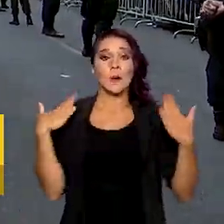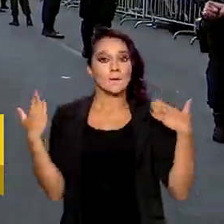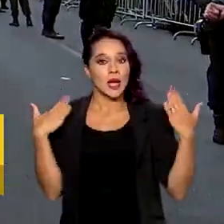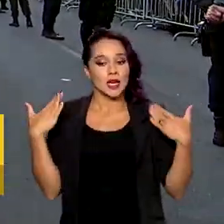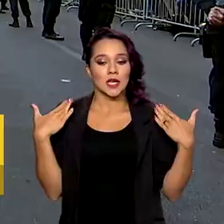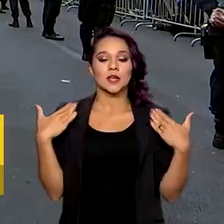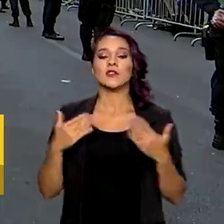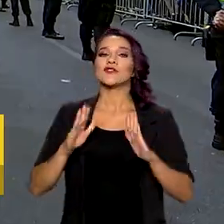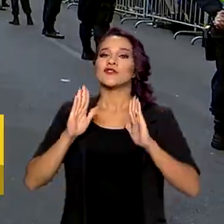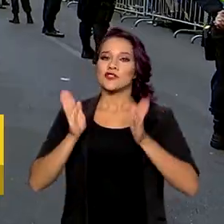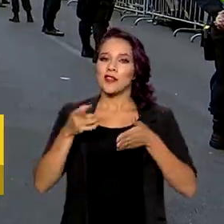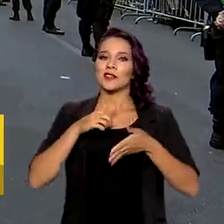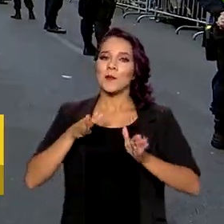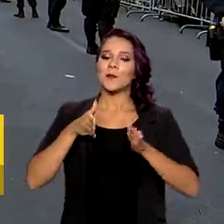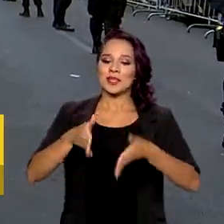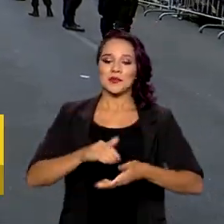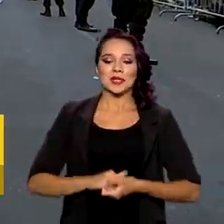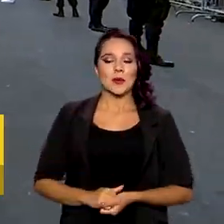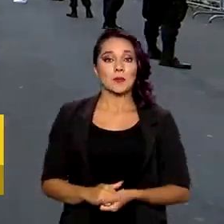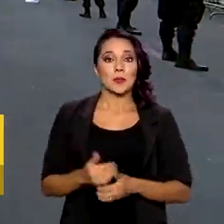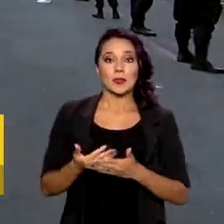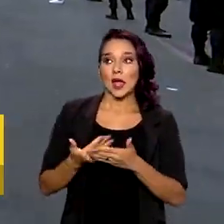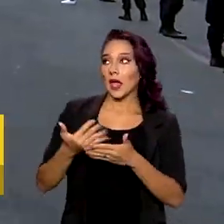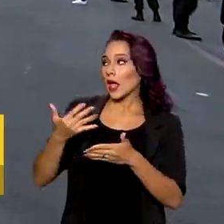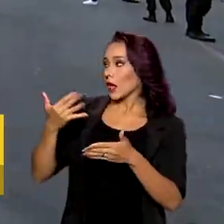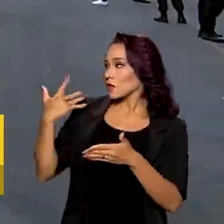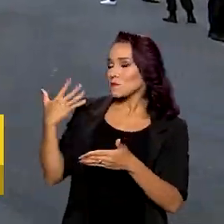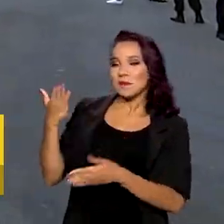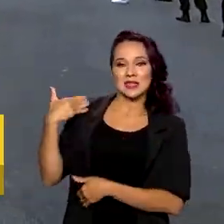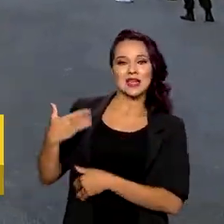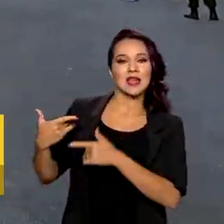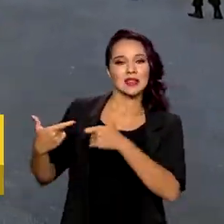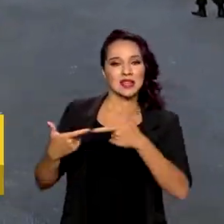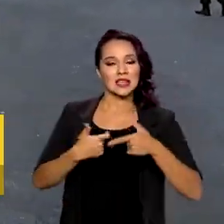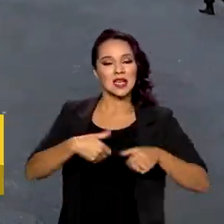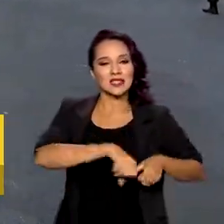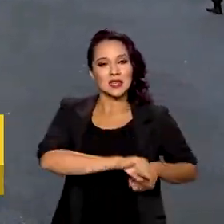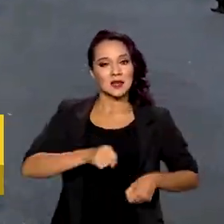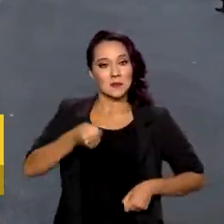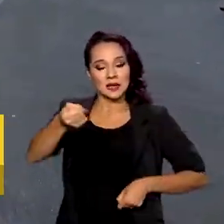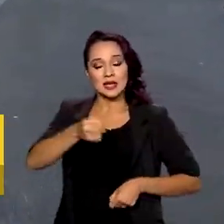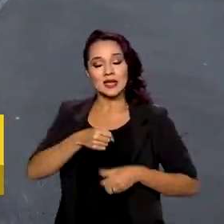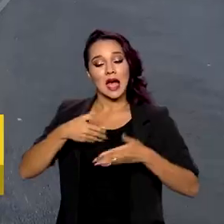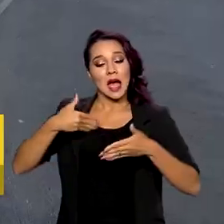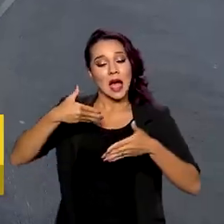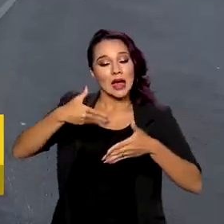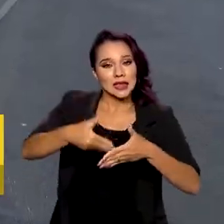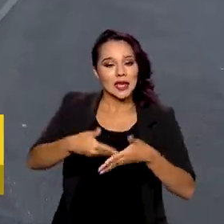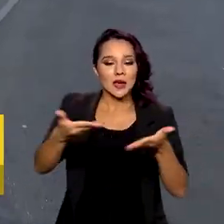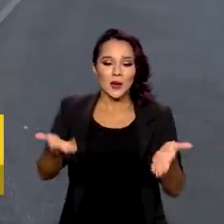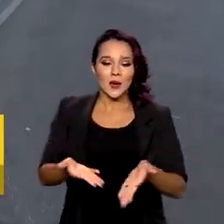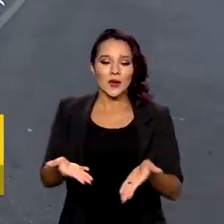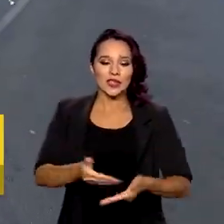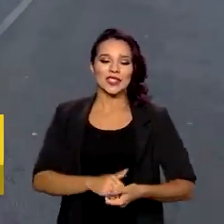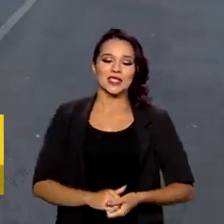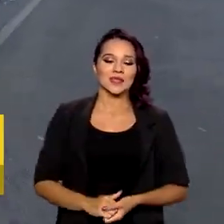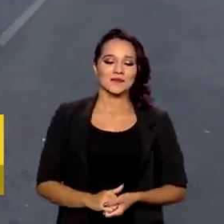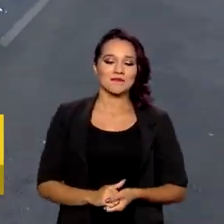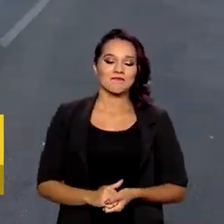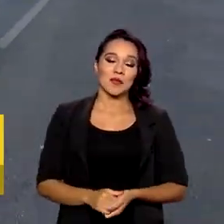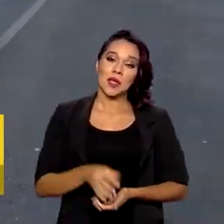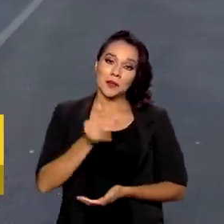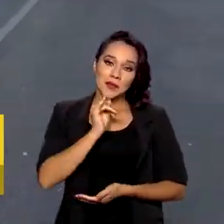já tem essa participação desde os tempos das guerras de independência até os dias atuais, a